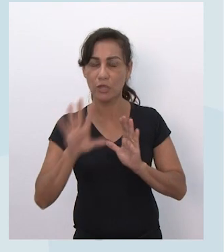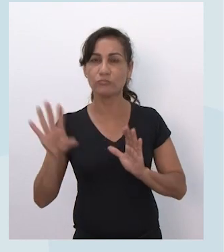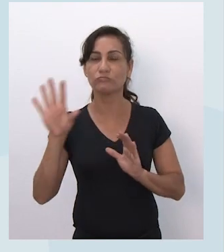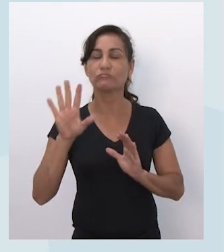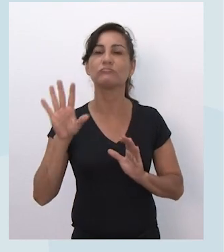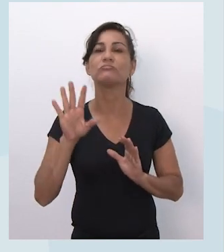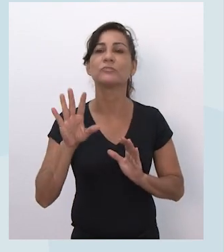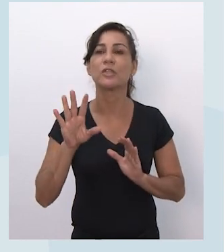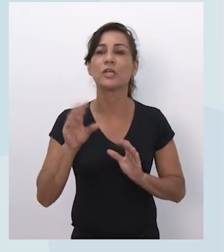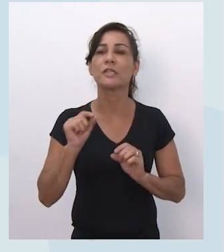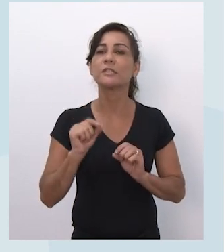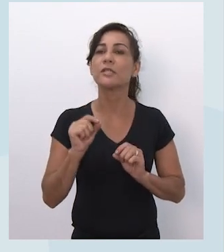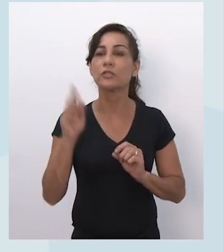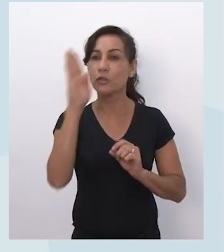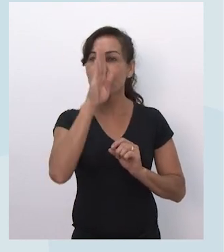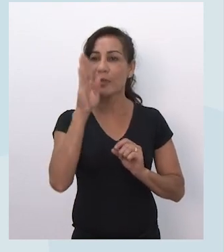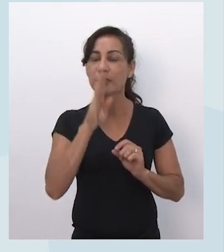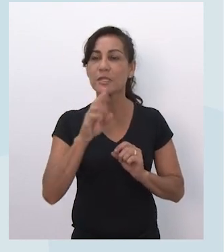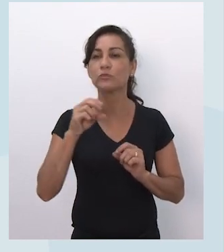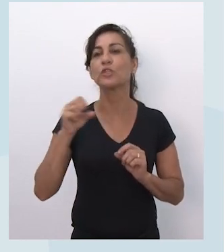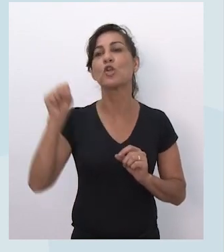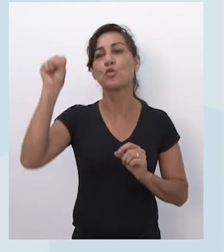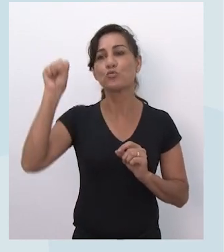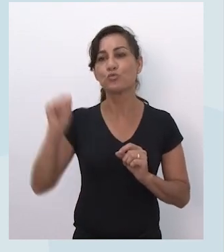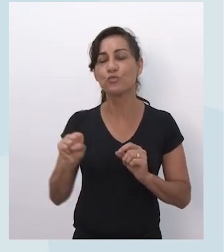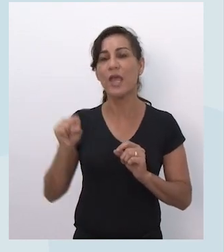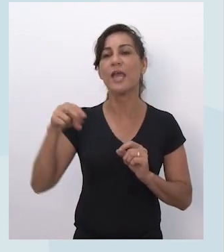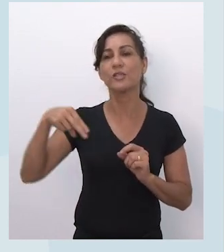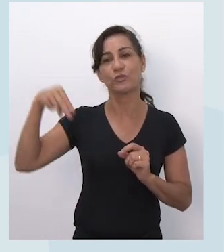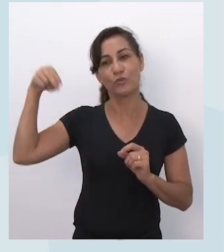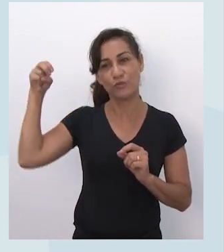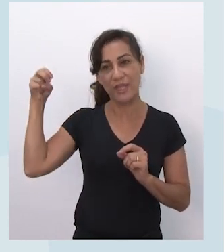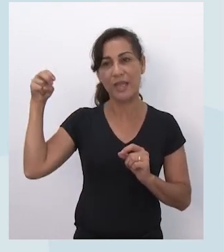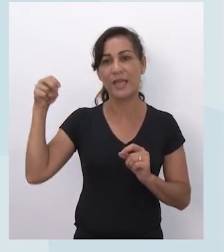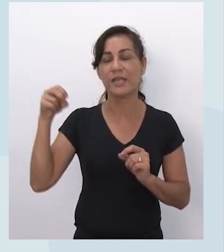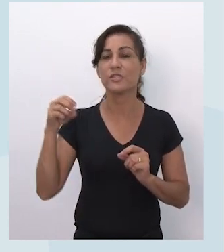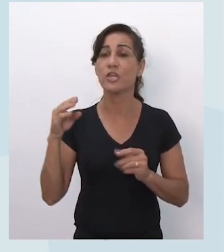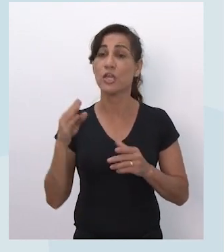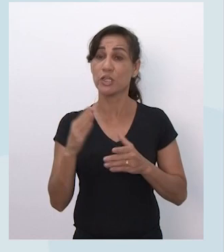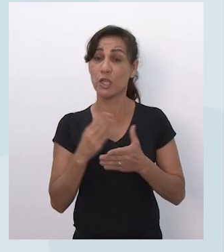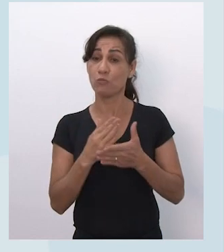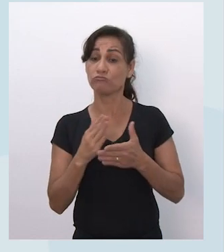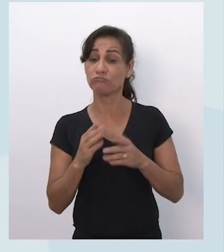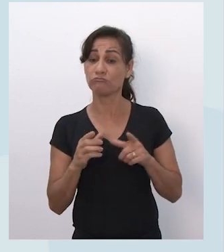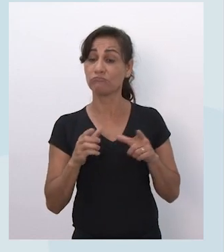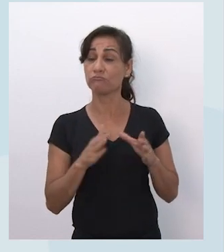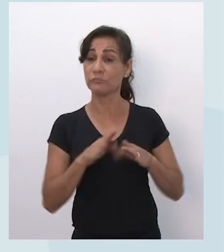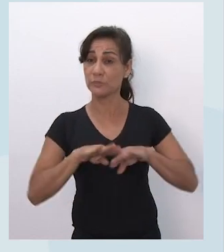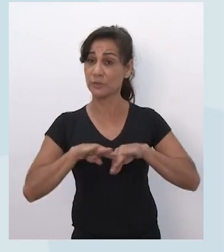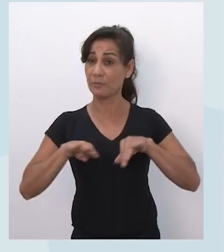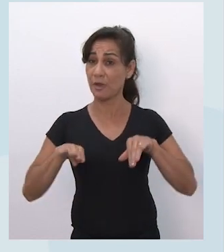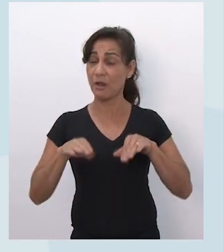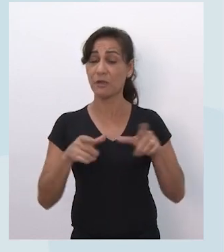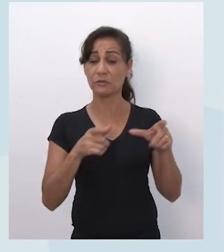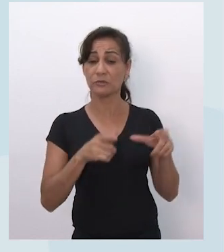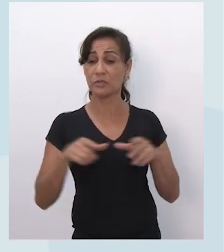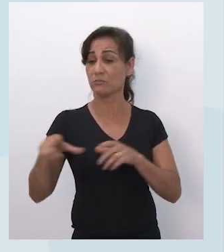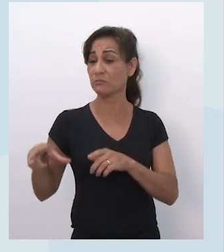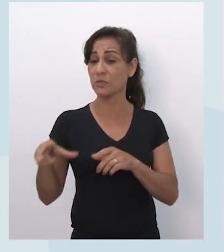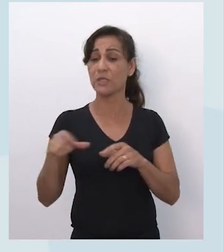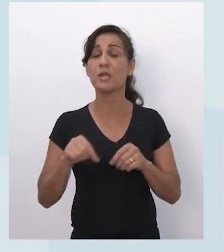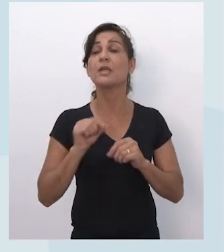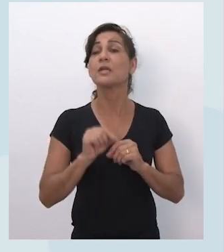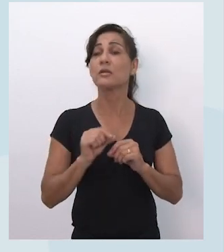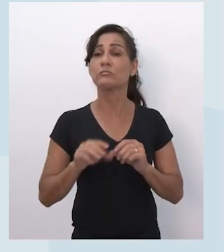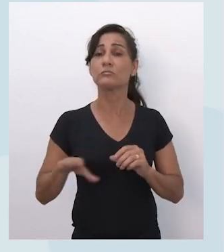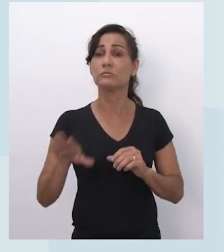nós temos no Brasil a região sudeste, a região nordeste, né? Que é uma parte aí do território, né? Uma escala territorial um